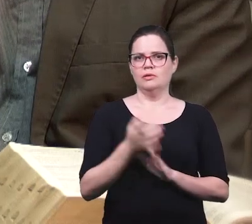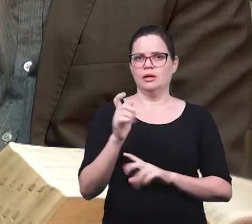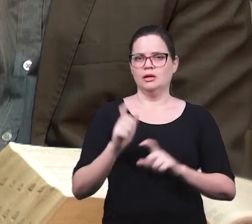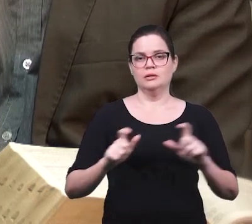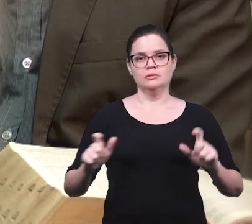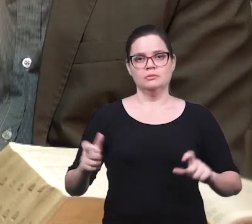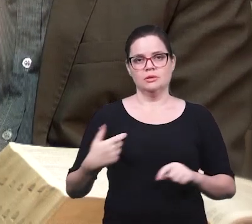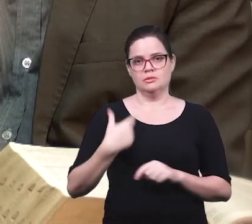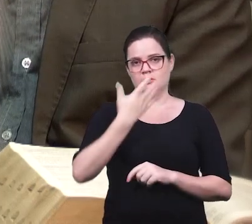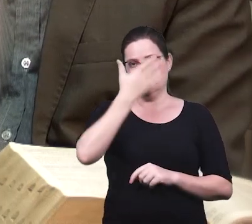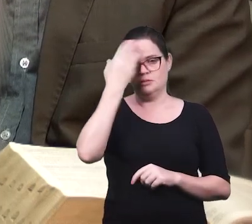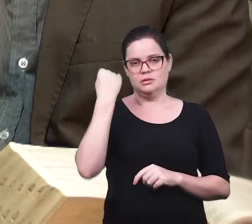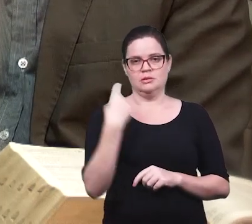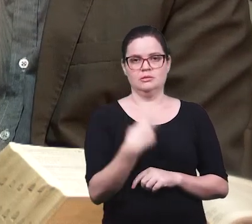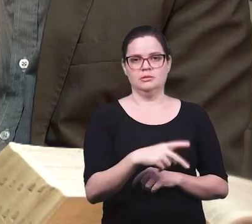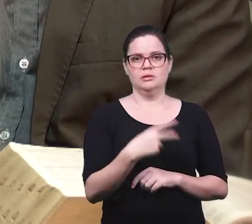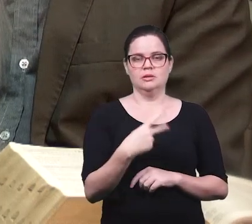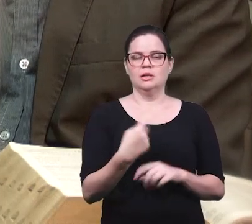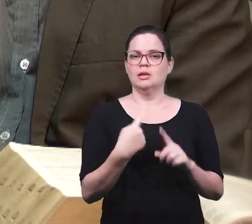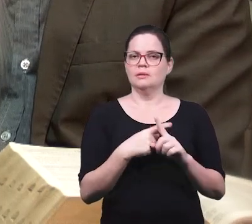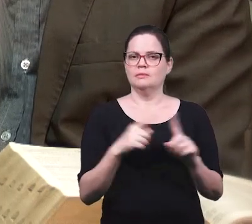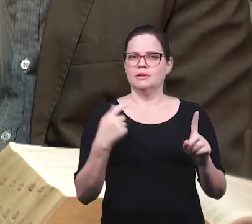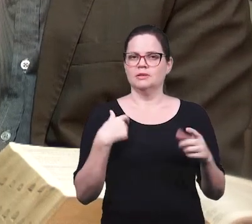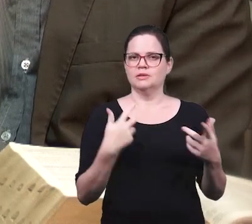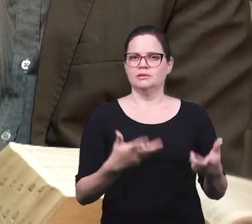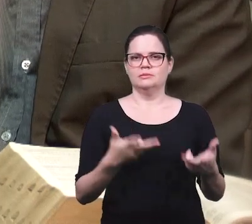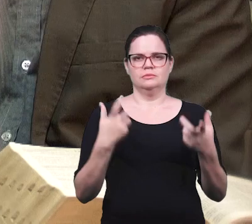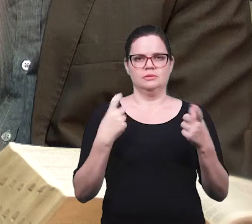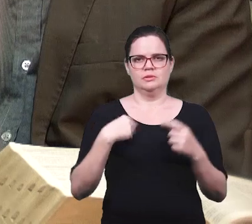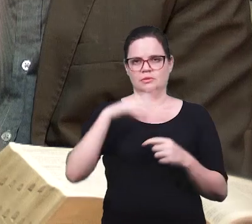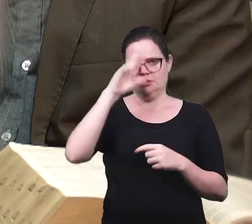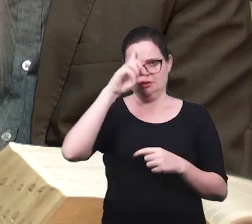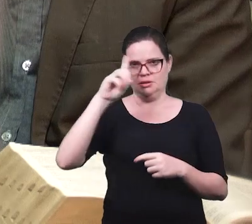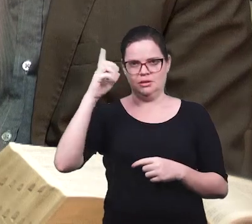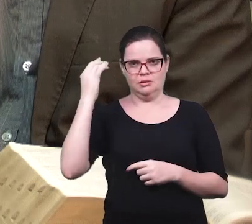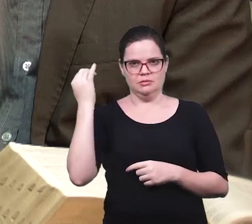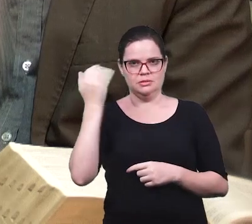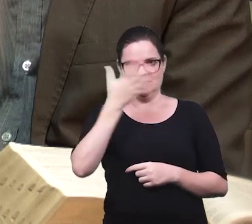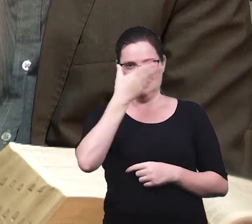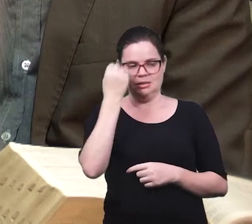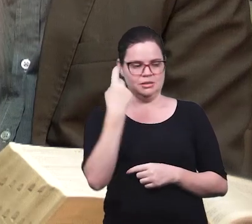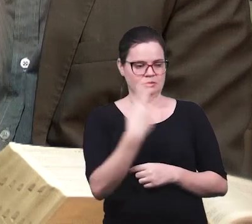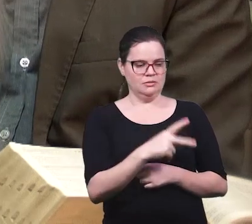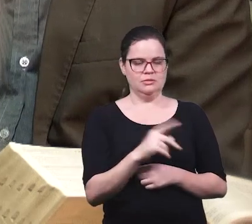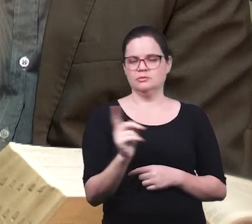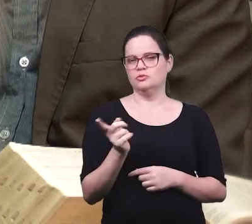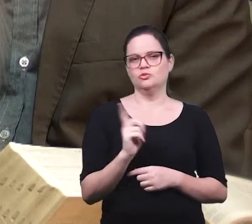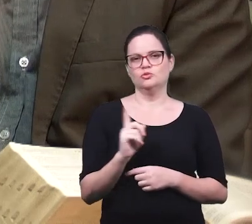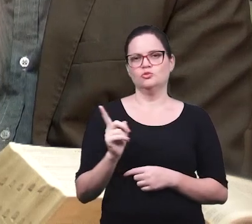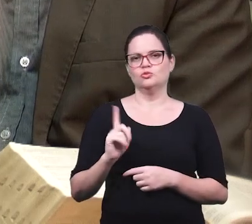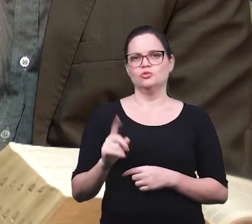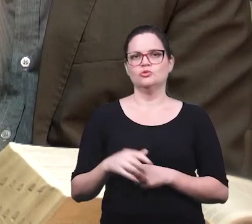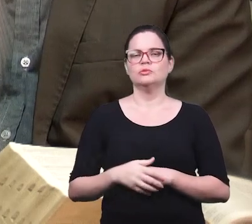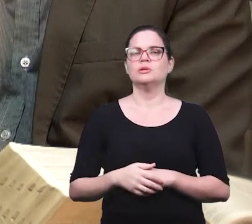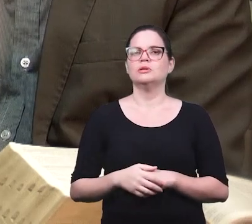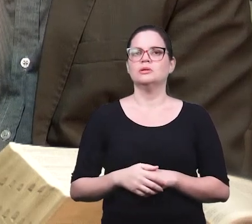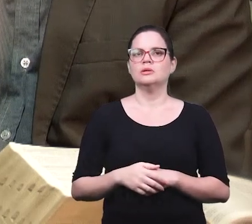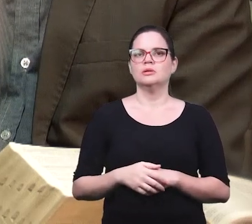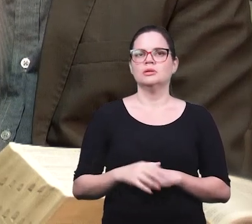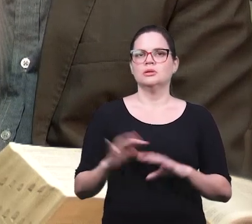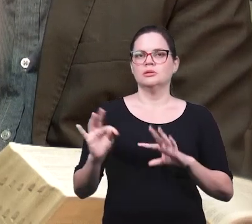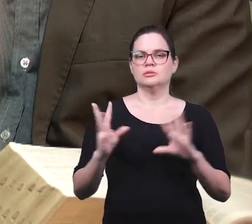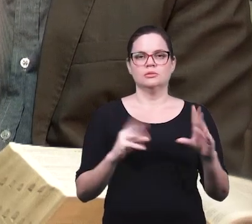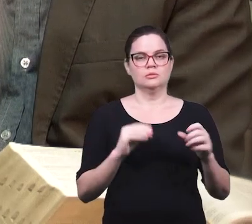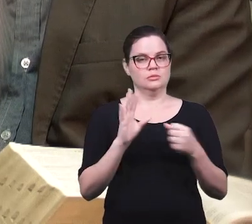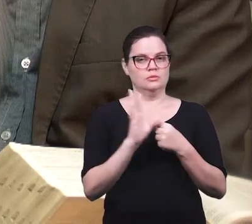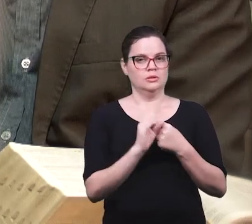pessoas ali. Só que nós vemos que Deus ele nunca se esqueceu de José. É verdade. A interpretação,